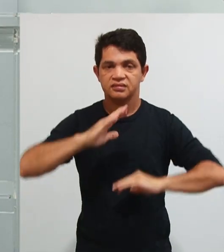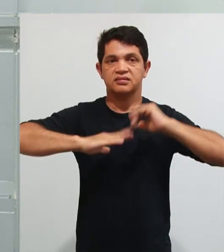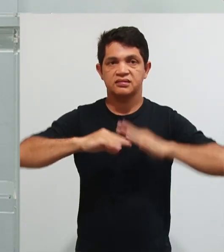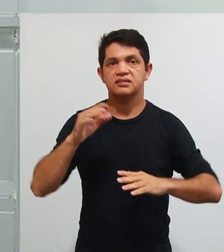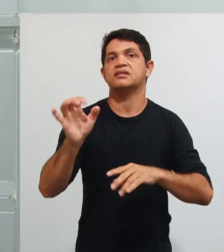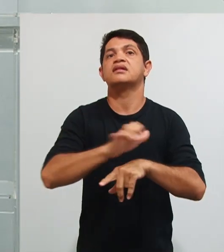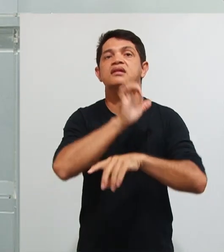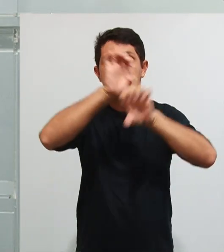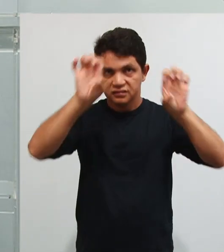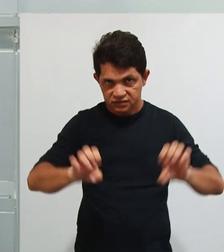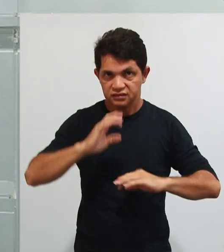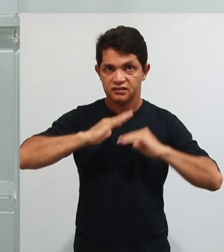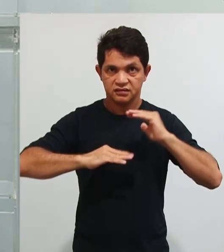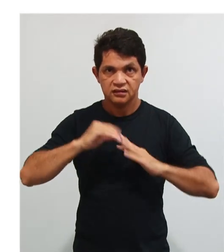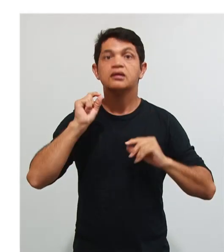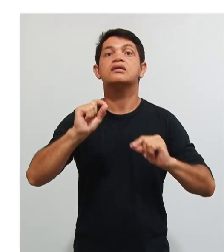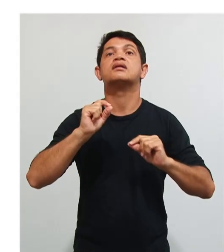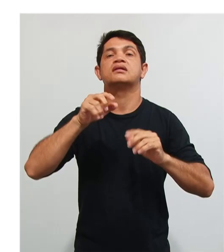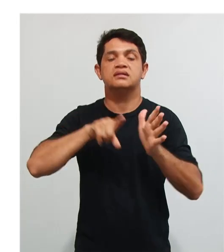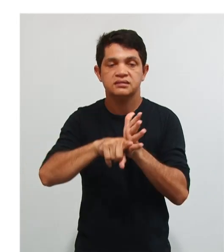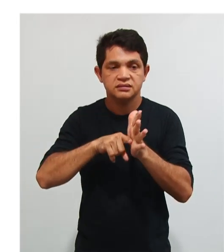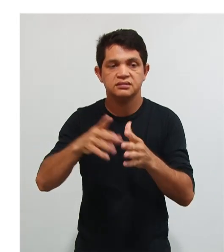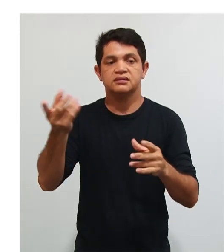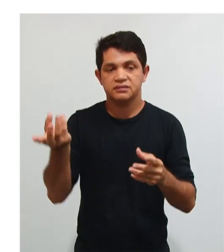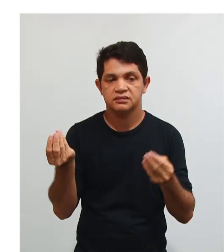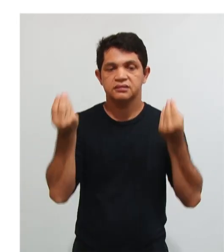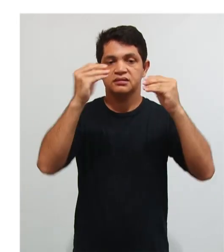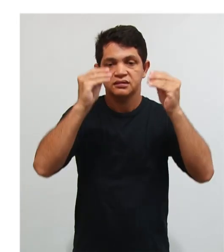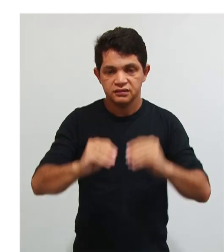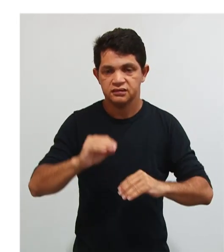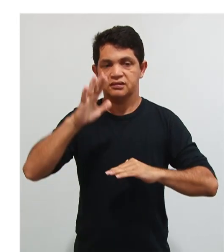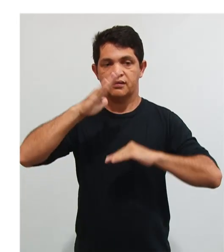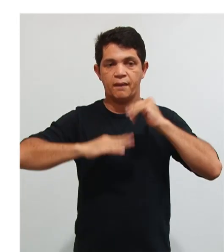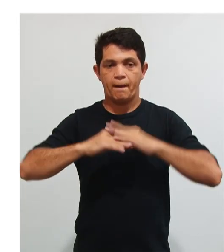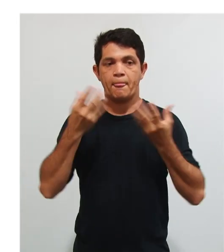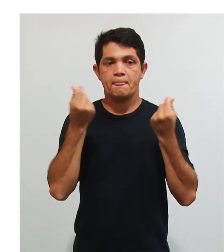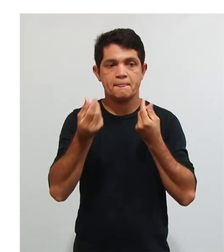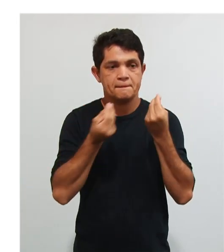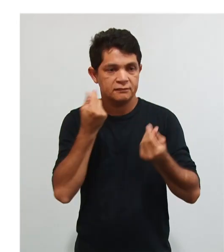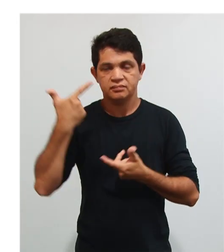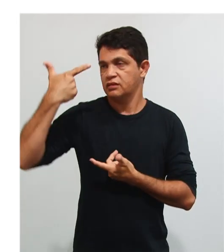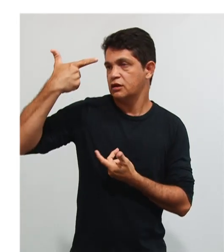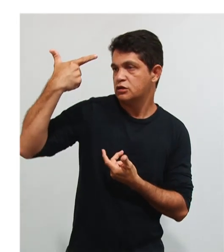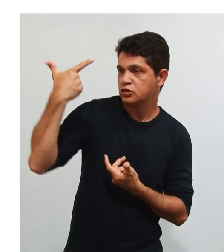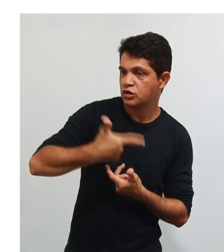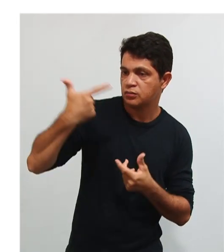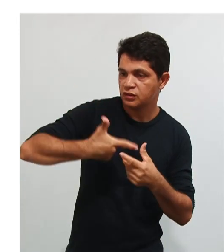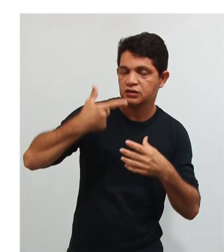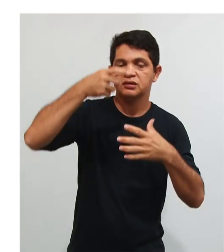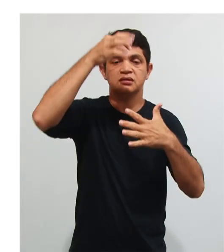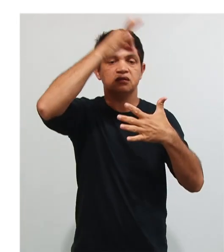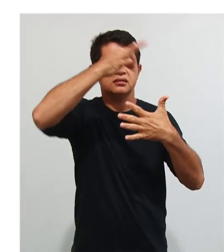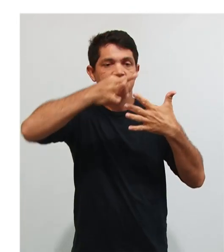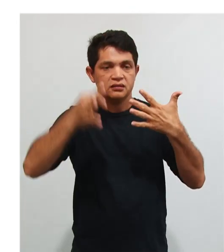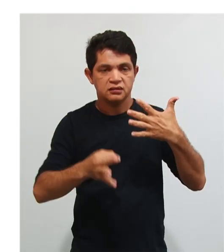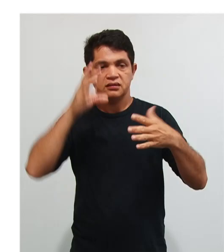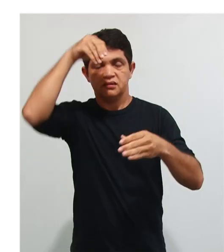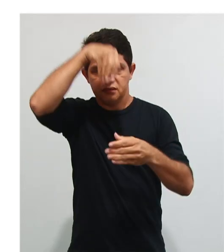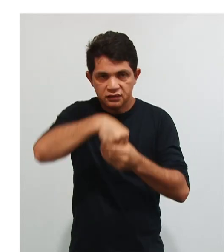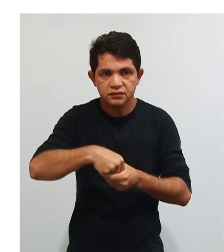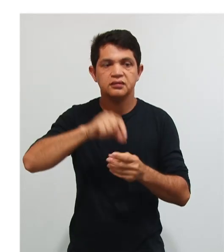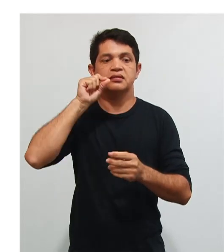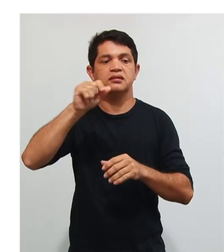nossa organização. Posto isso, eu vou avançar aqui para o nosso segundo componente, que é o movimento.